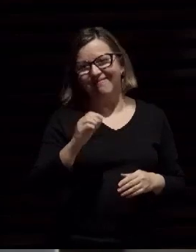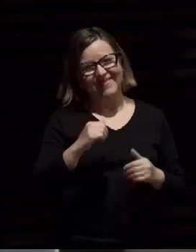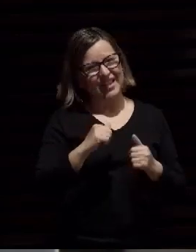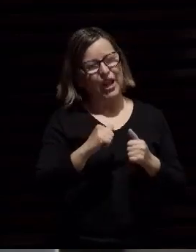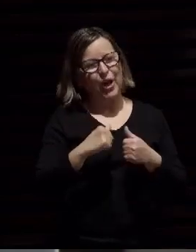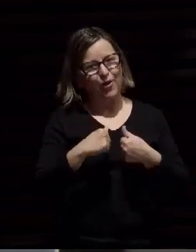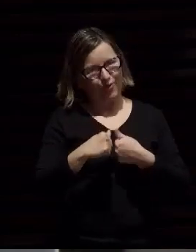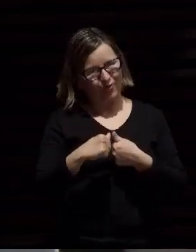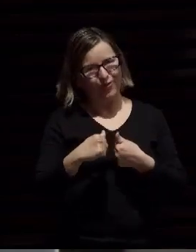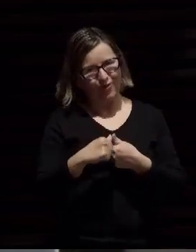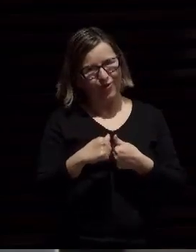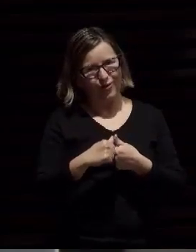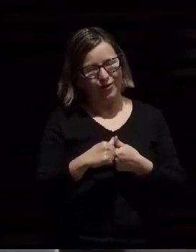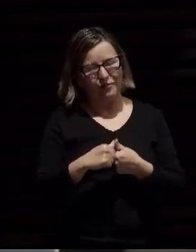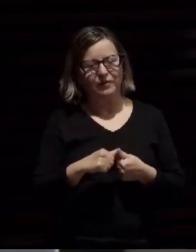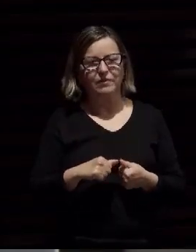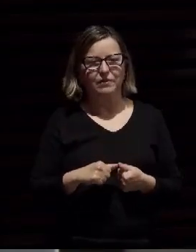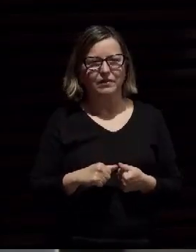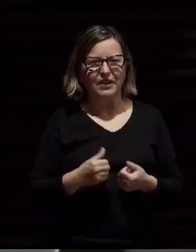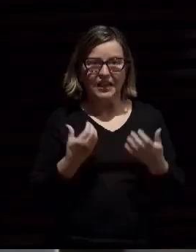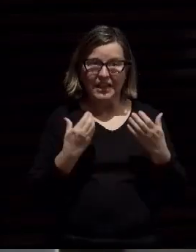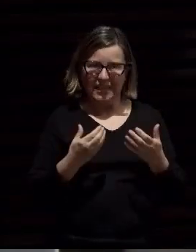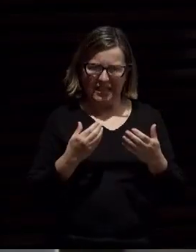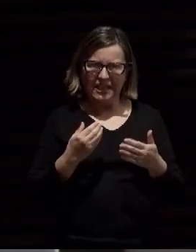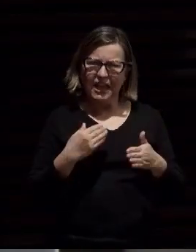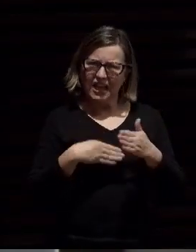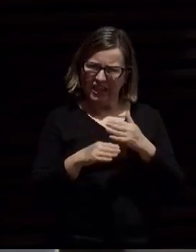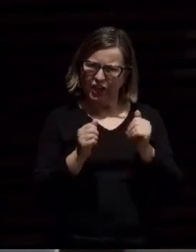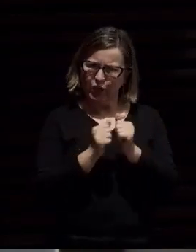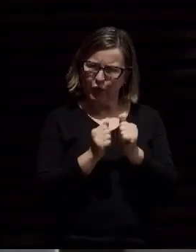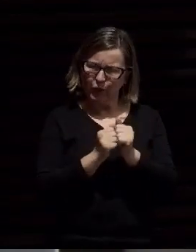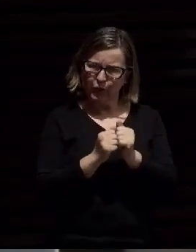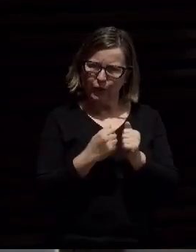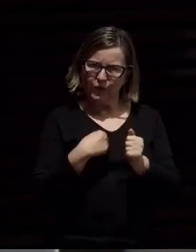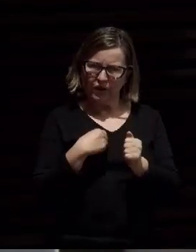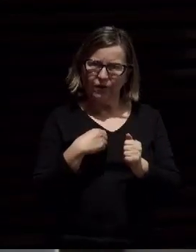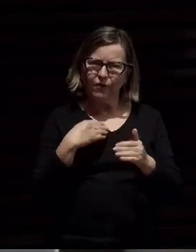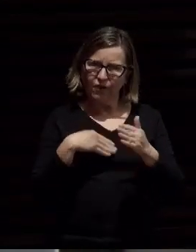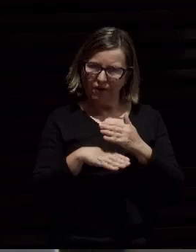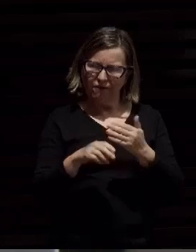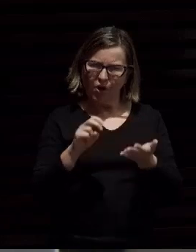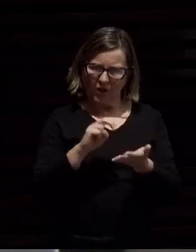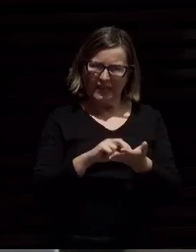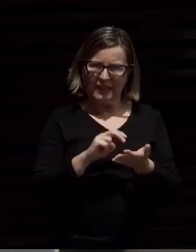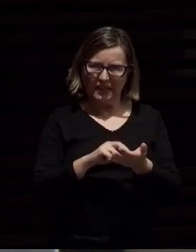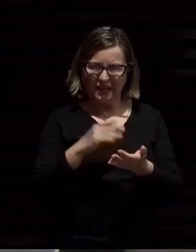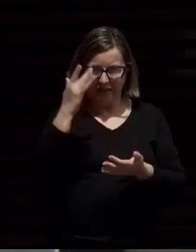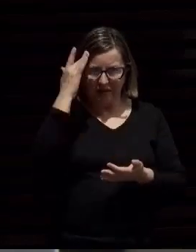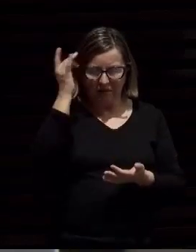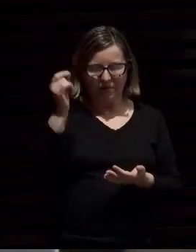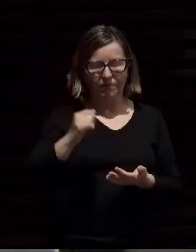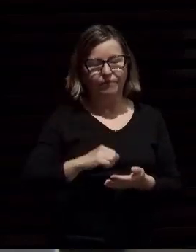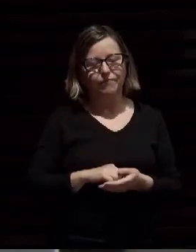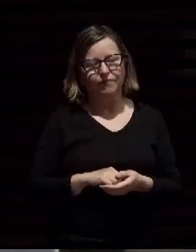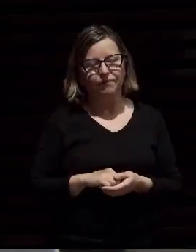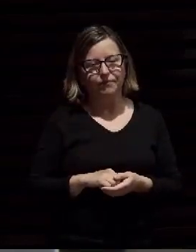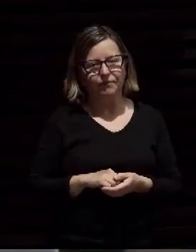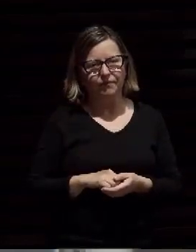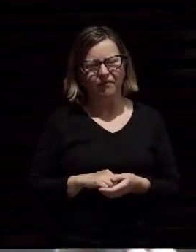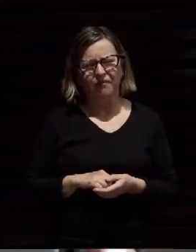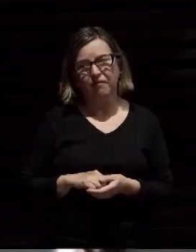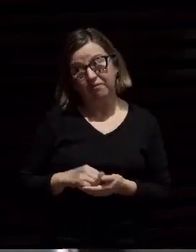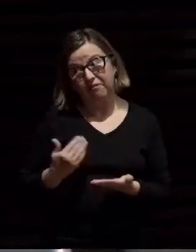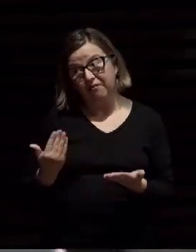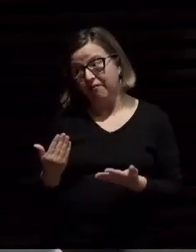ia de ônibus leito. Ele disse, o senhor quer ir comigo? Eu vou cedo amanhã. Eu digo, uma